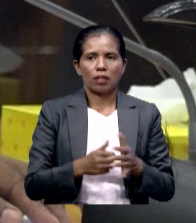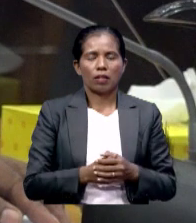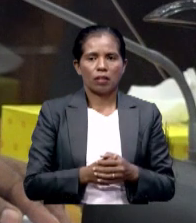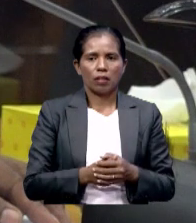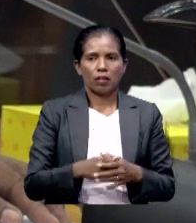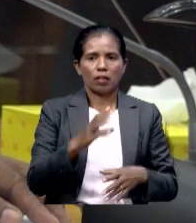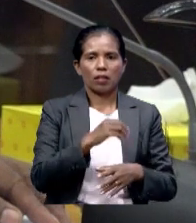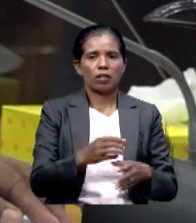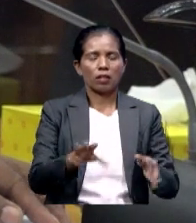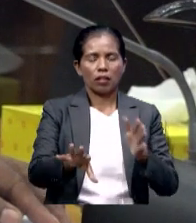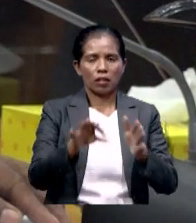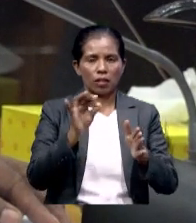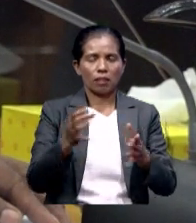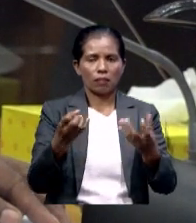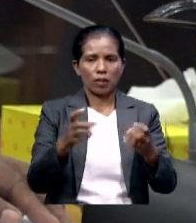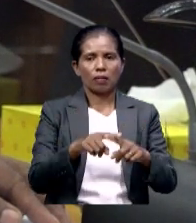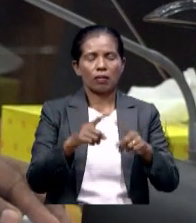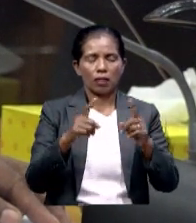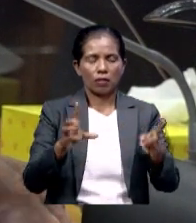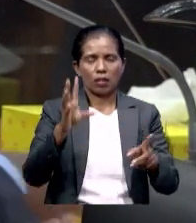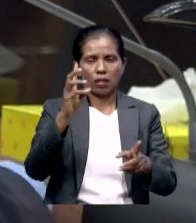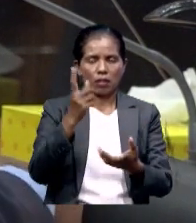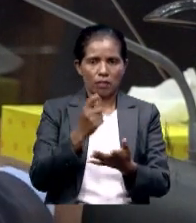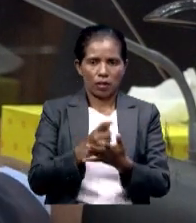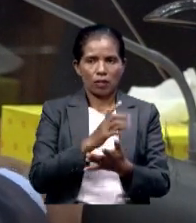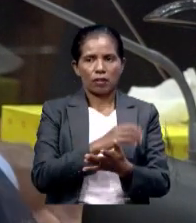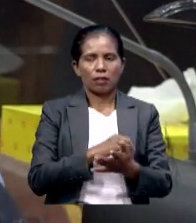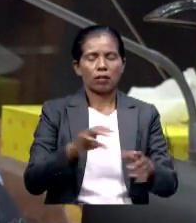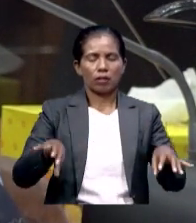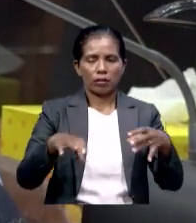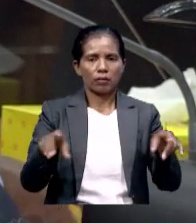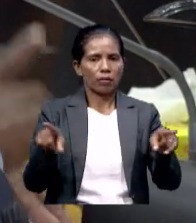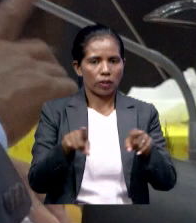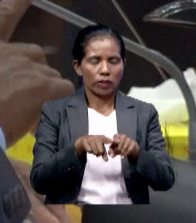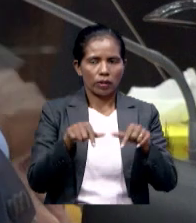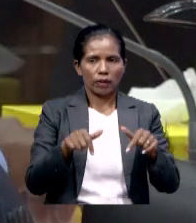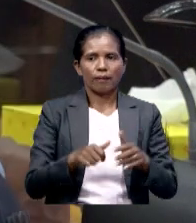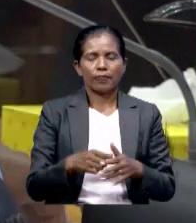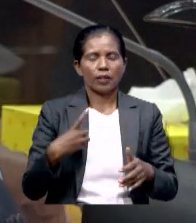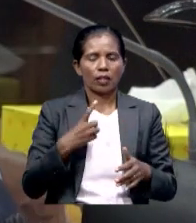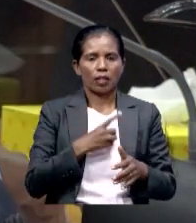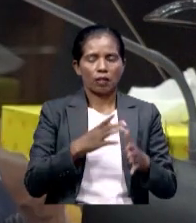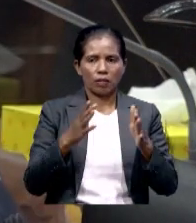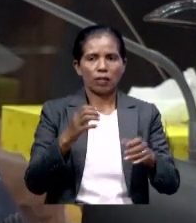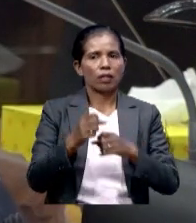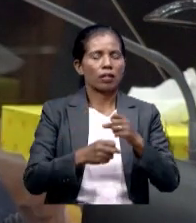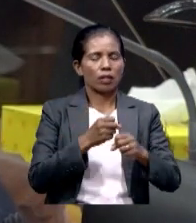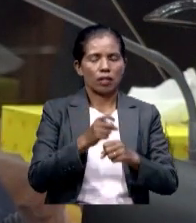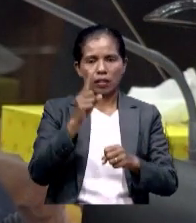hetan demonstração bebek me be ida 6000 to 6500 ne mani serviço mansane deputado halo pedido tinen de la